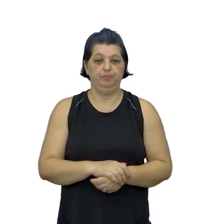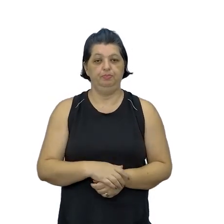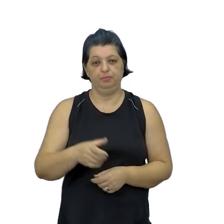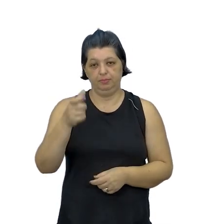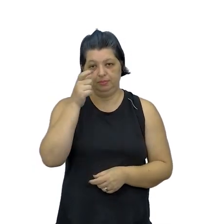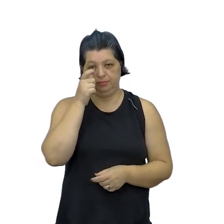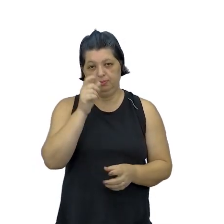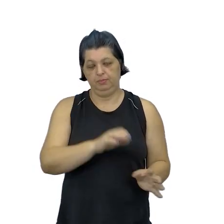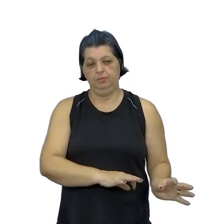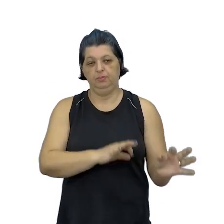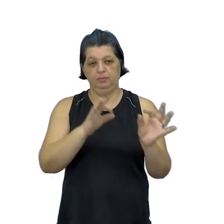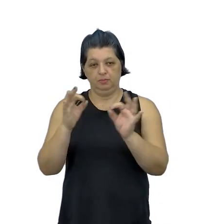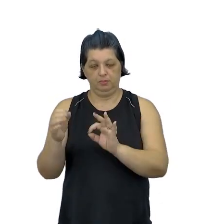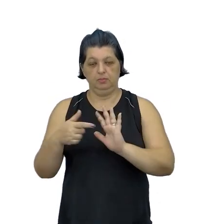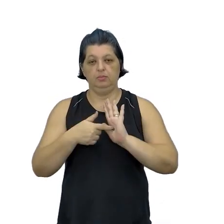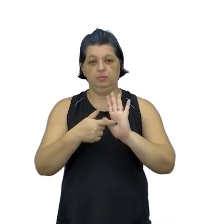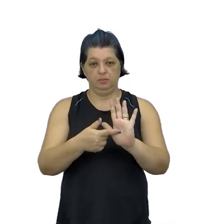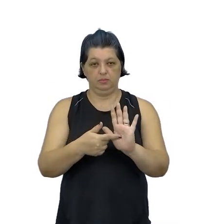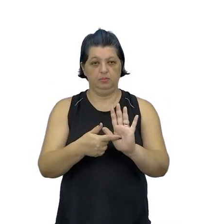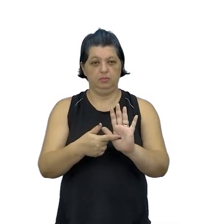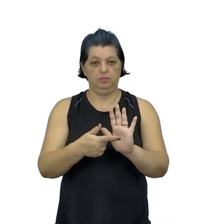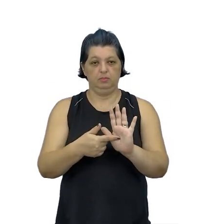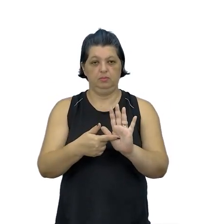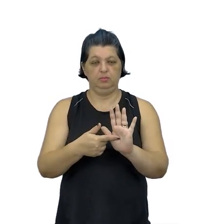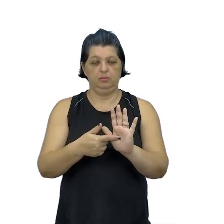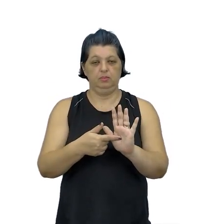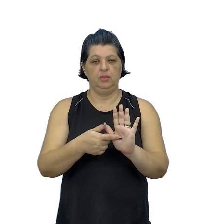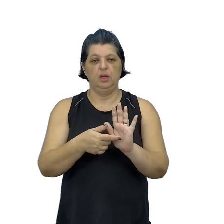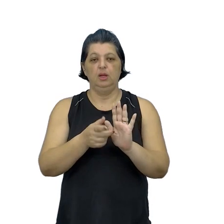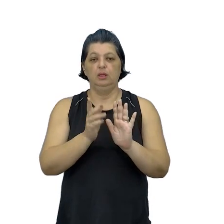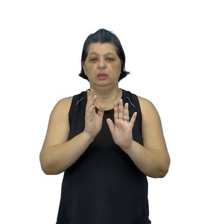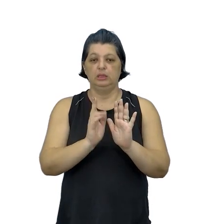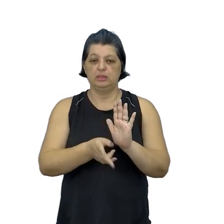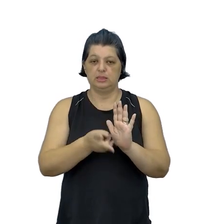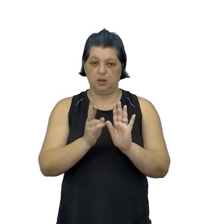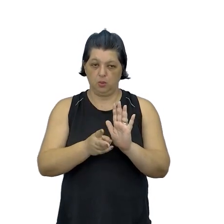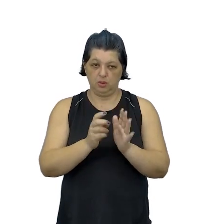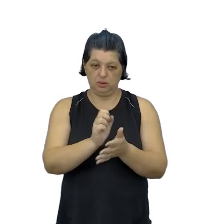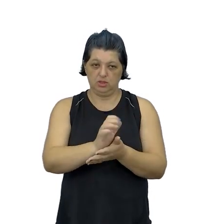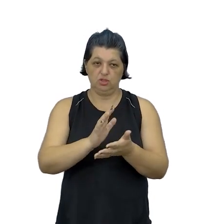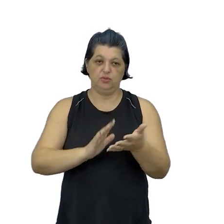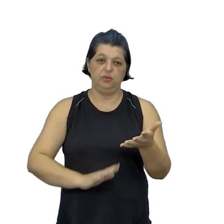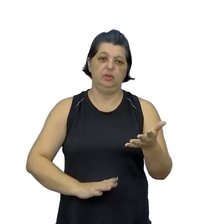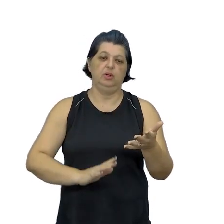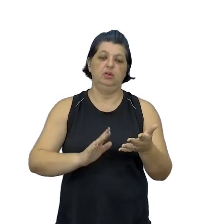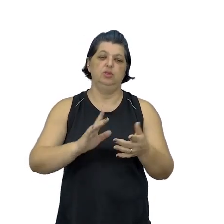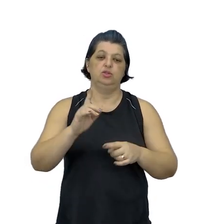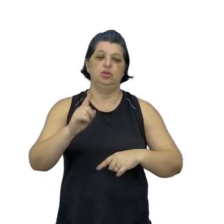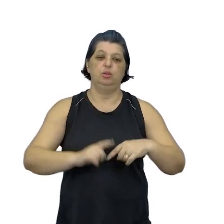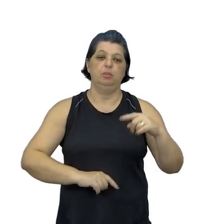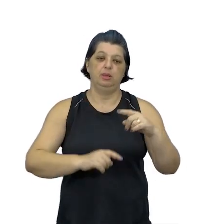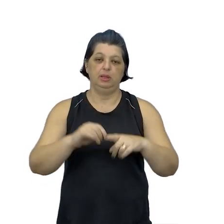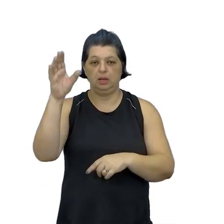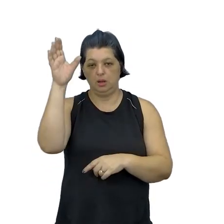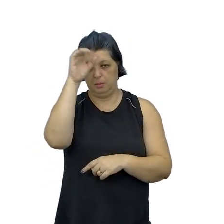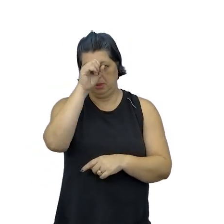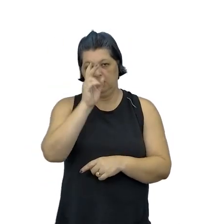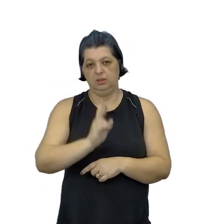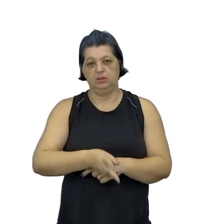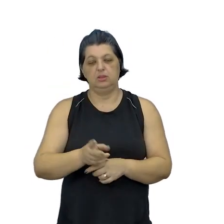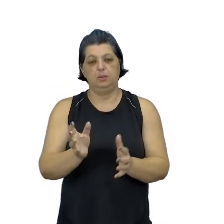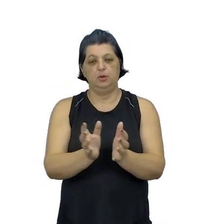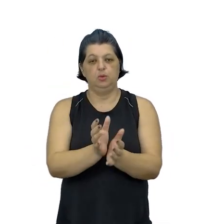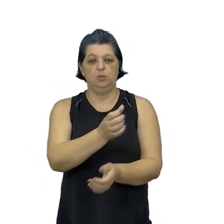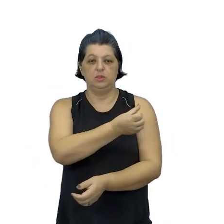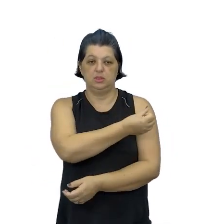Então, vimos a apresentação da sequência de atividades do material Aprender Sempre, do 6º